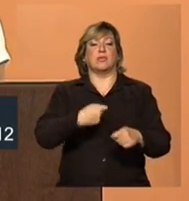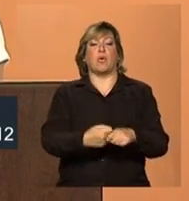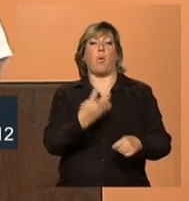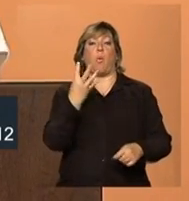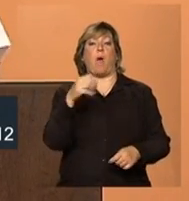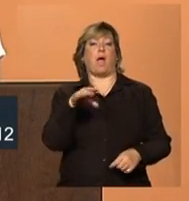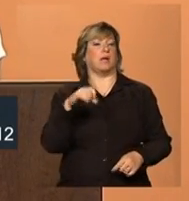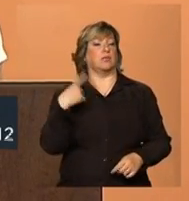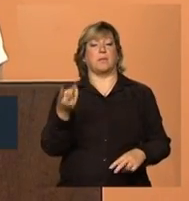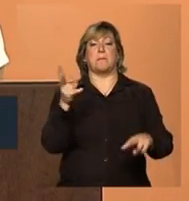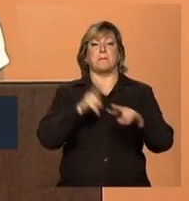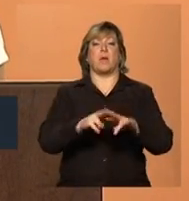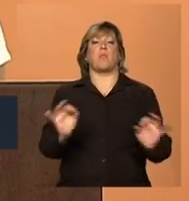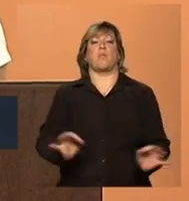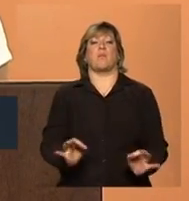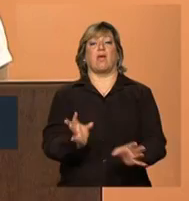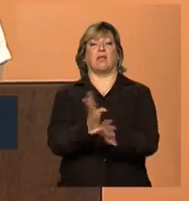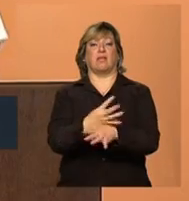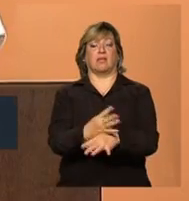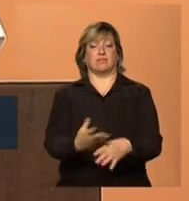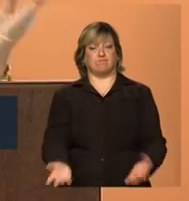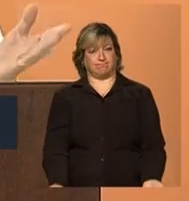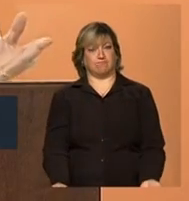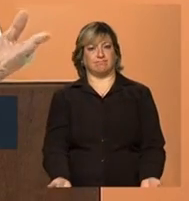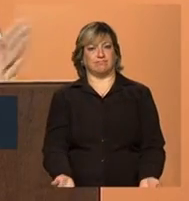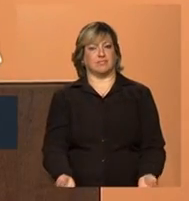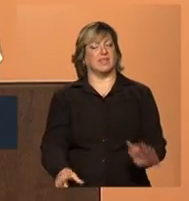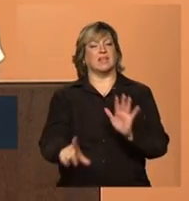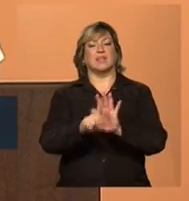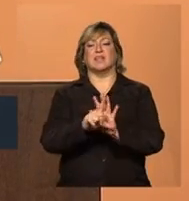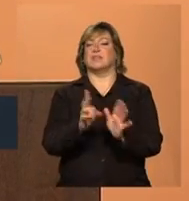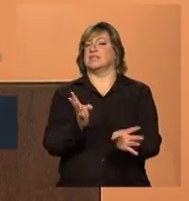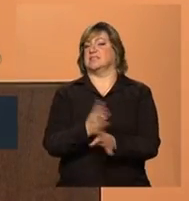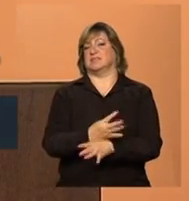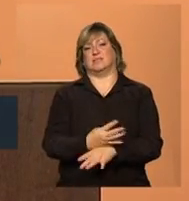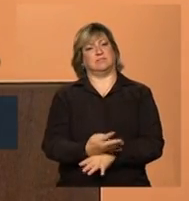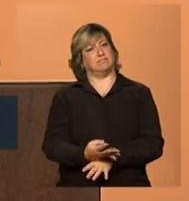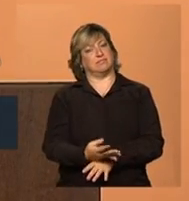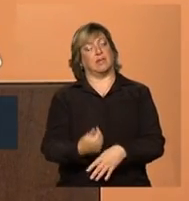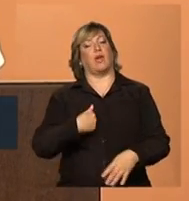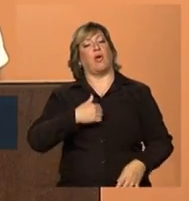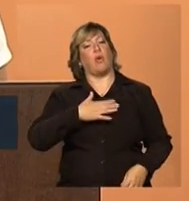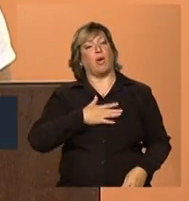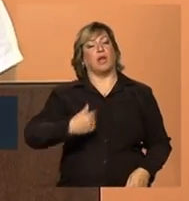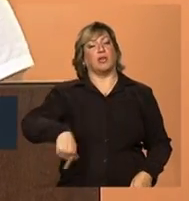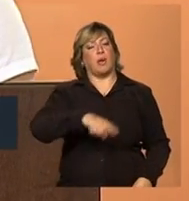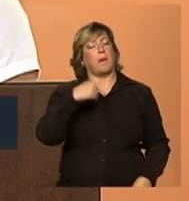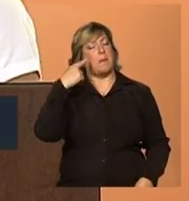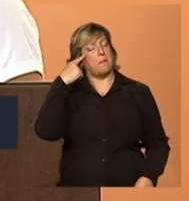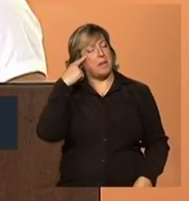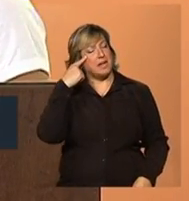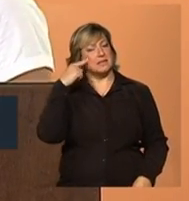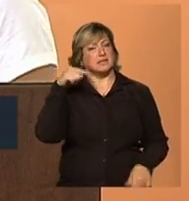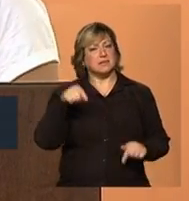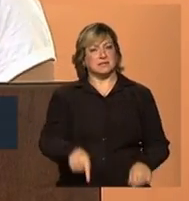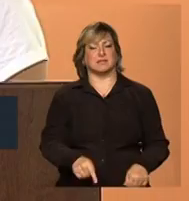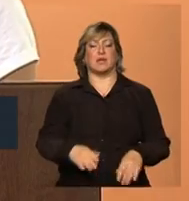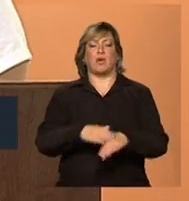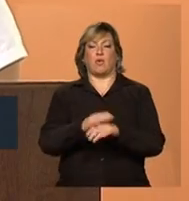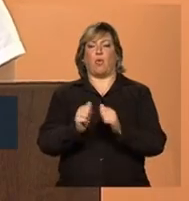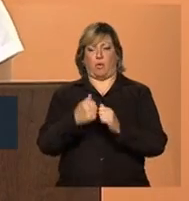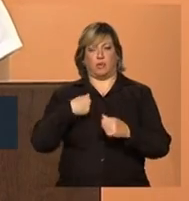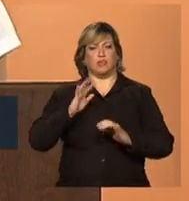homicídio no trânsito, pela nossa lei, é uma impunidade. Então, eu gostaria que a gente pensasse sobre isso, comentei isso com a presidenta